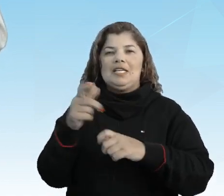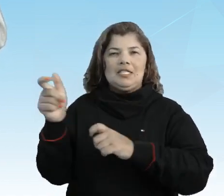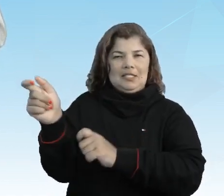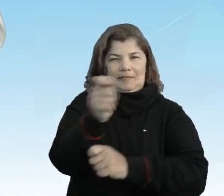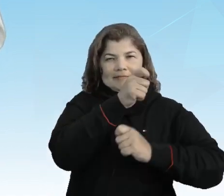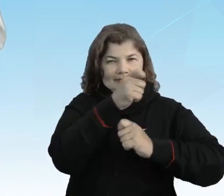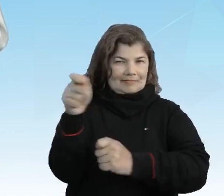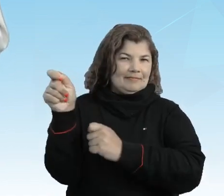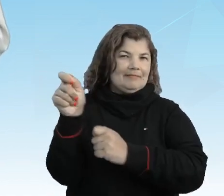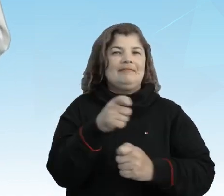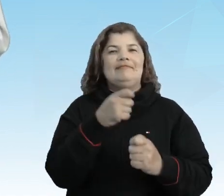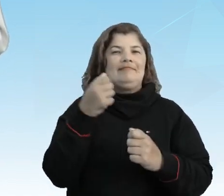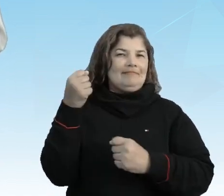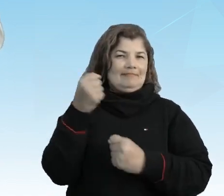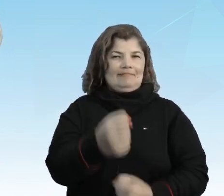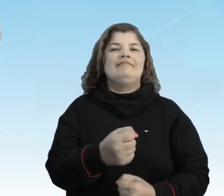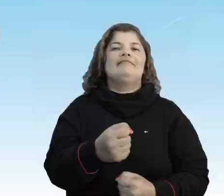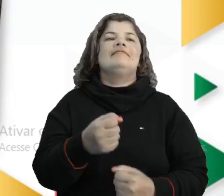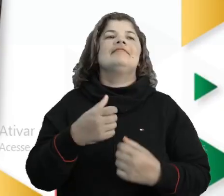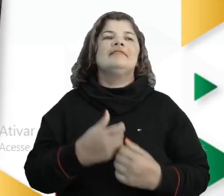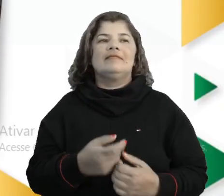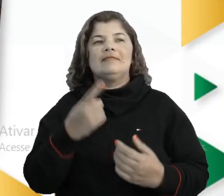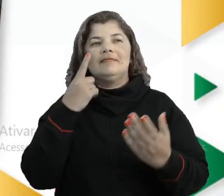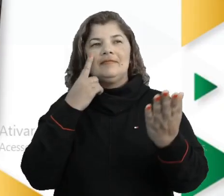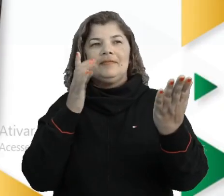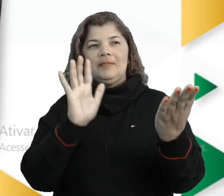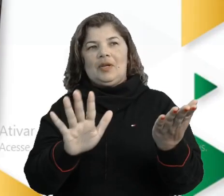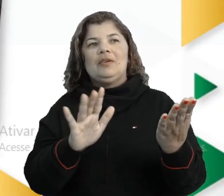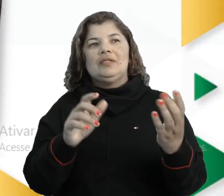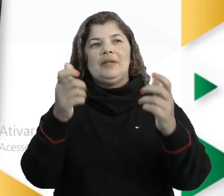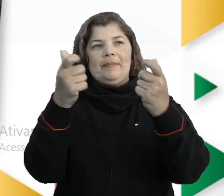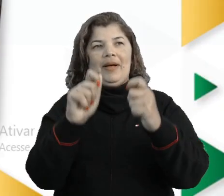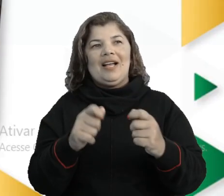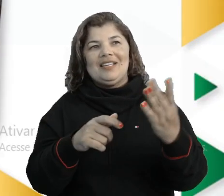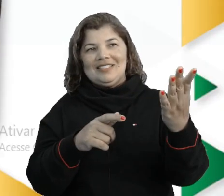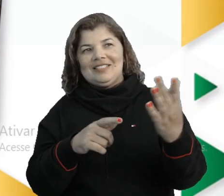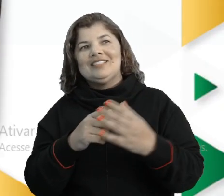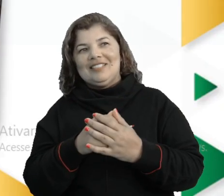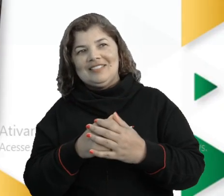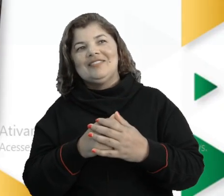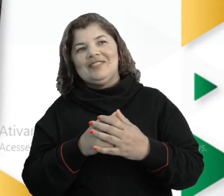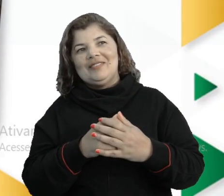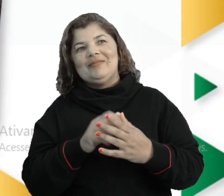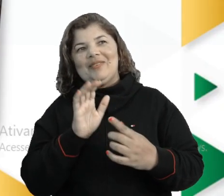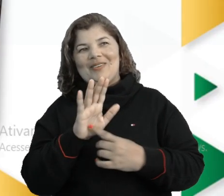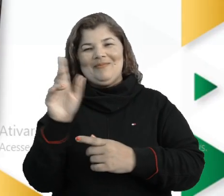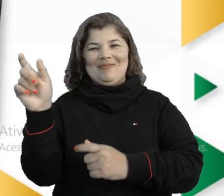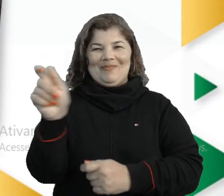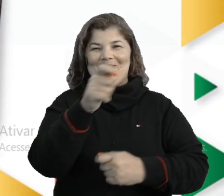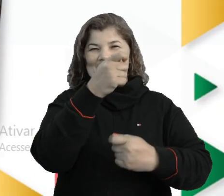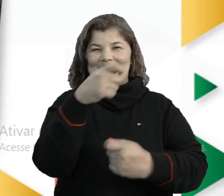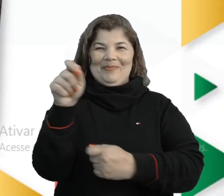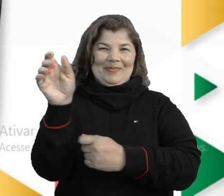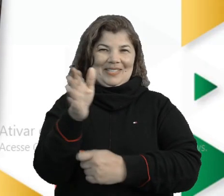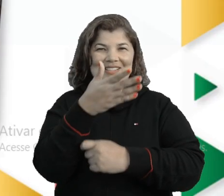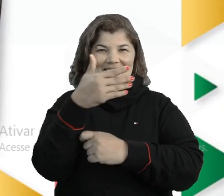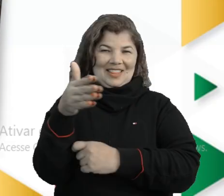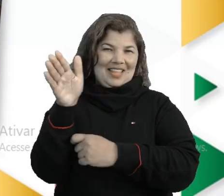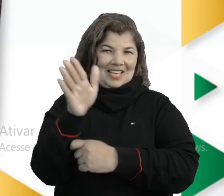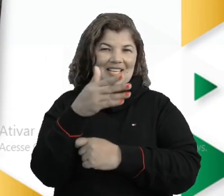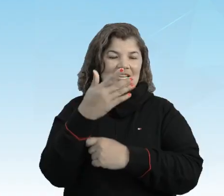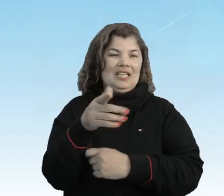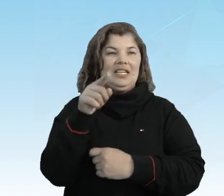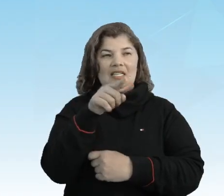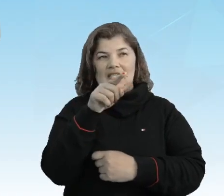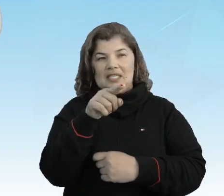bandeira, certo? Veja só essa imagem que nós temos. Olha que imagem interessante. Essa bandeira que vale salientar, caro professor